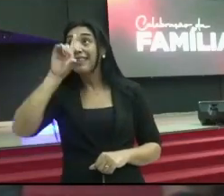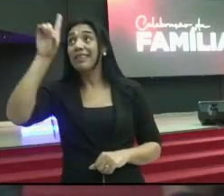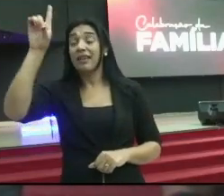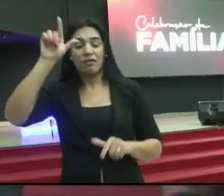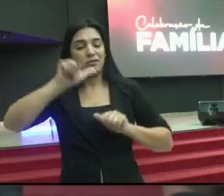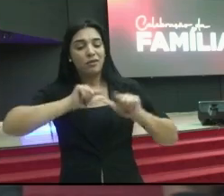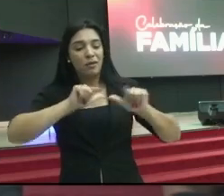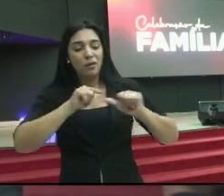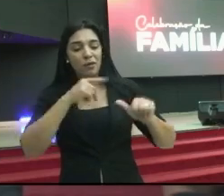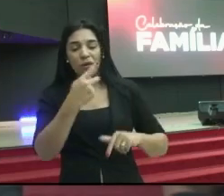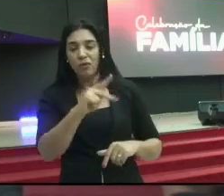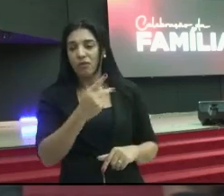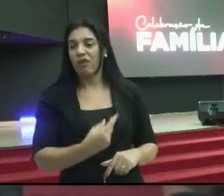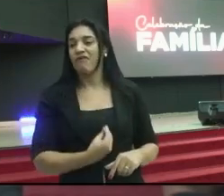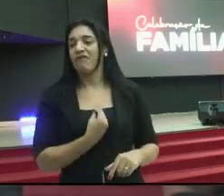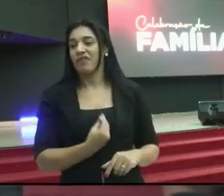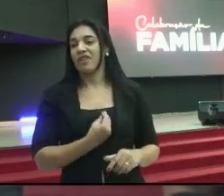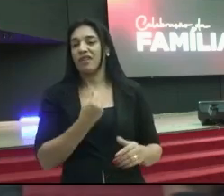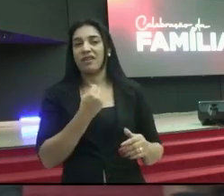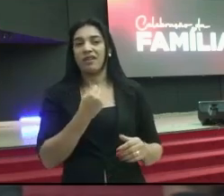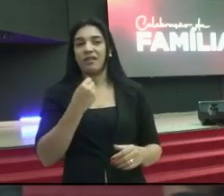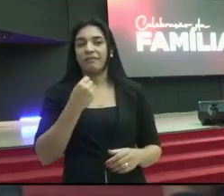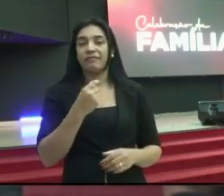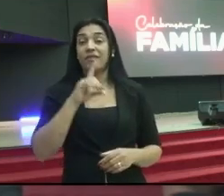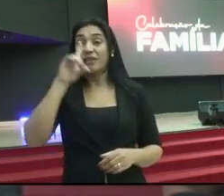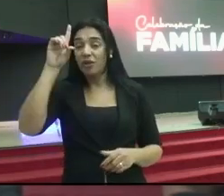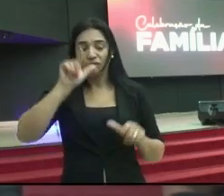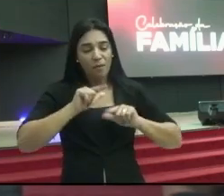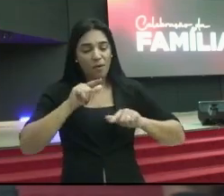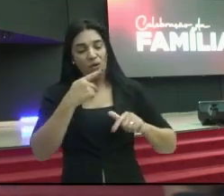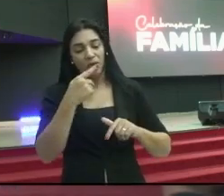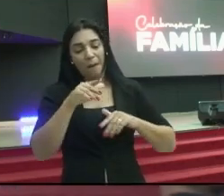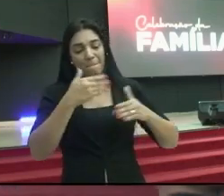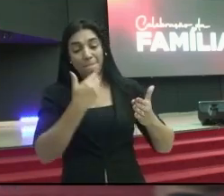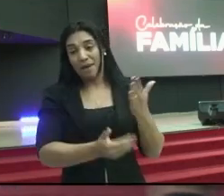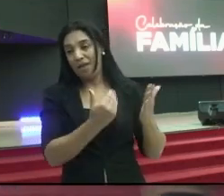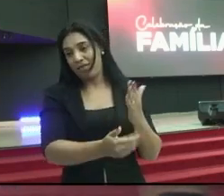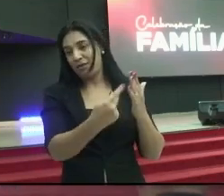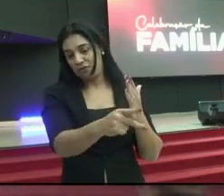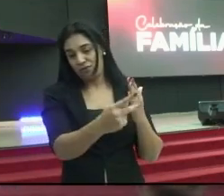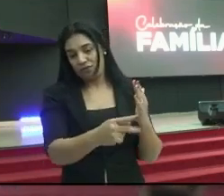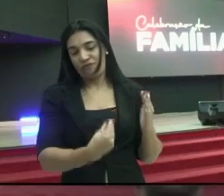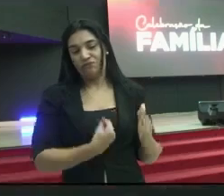Deus trabalhou nas perdas da sua vida.